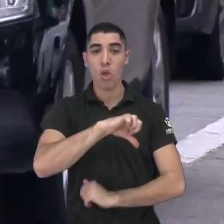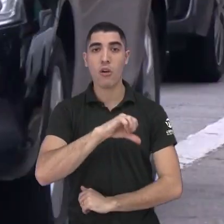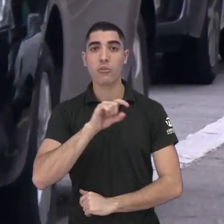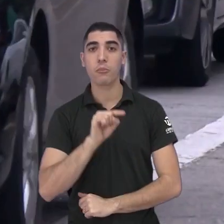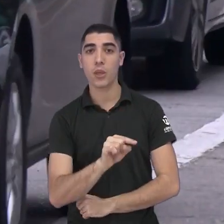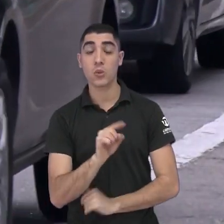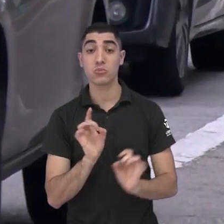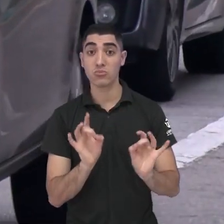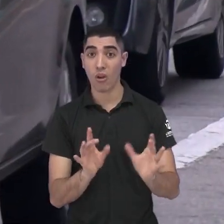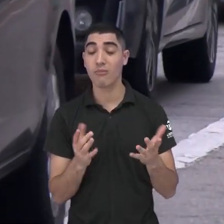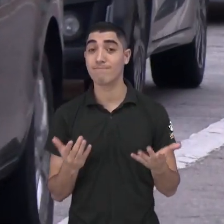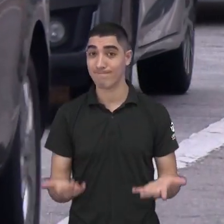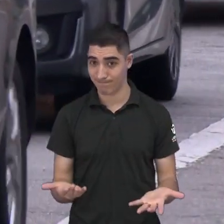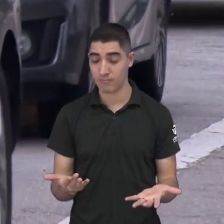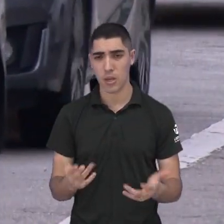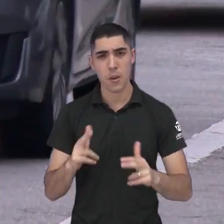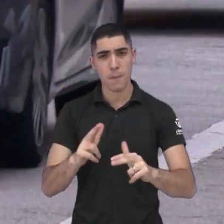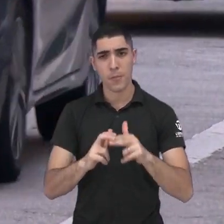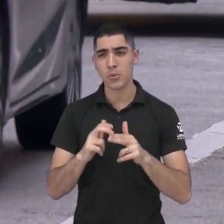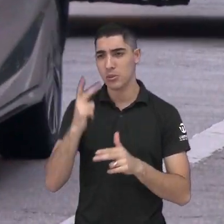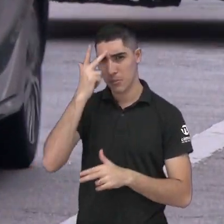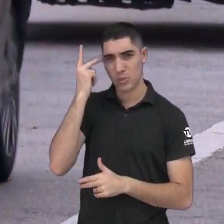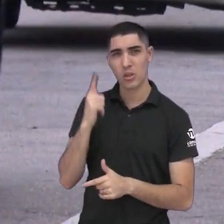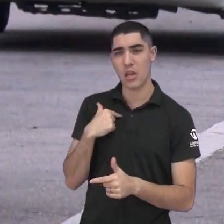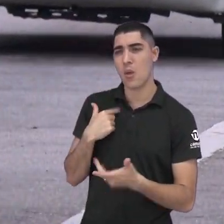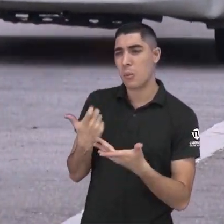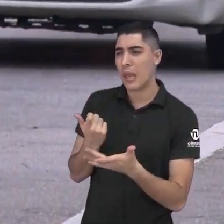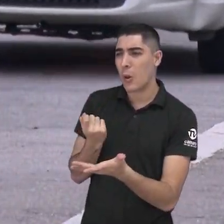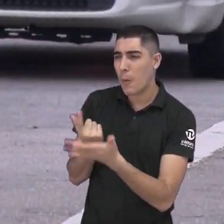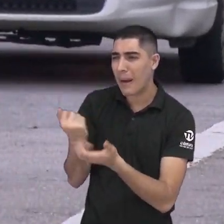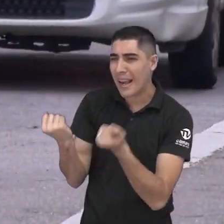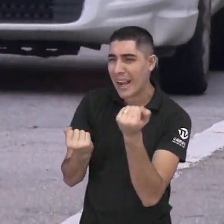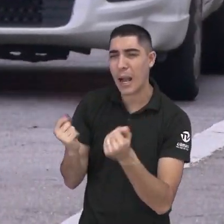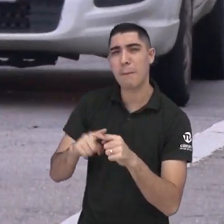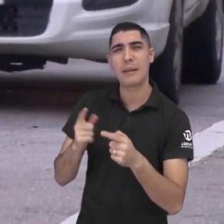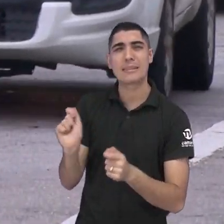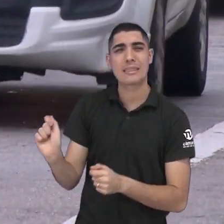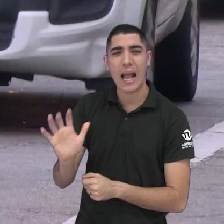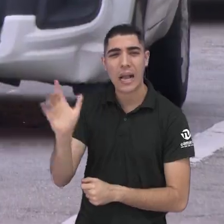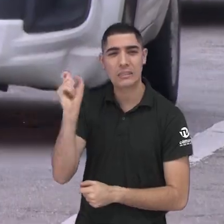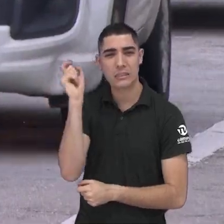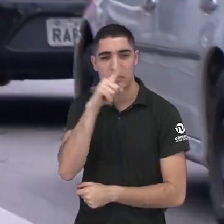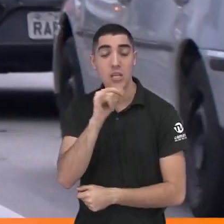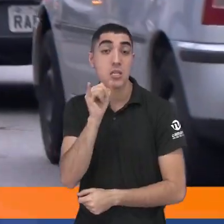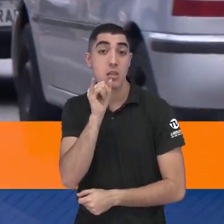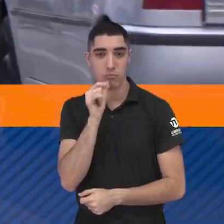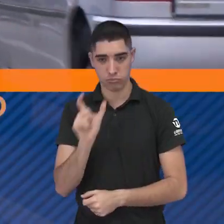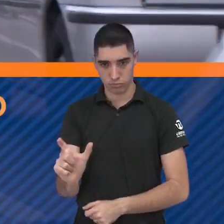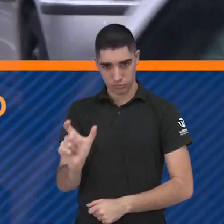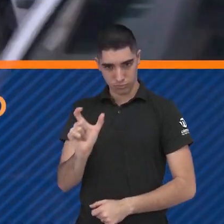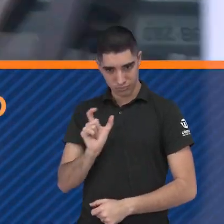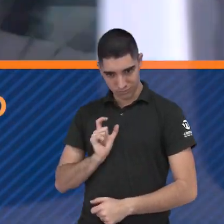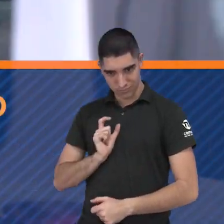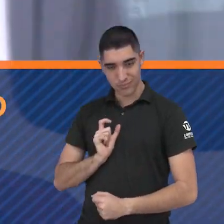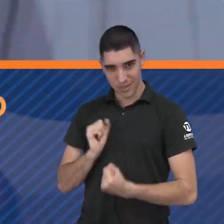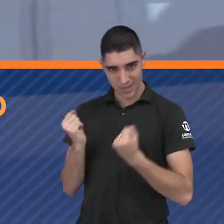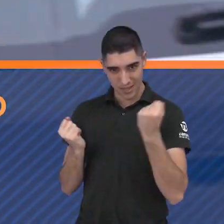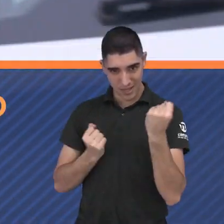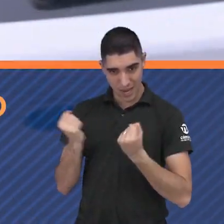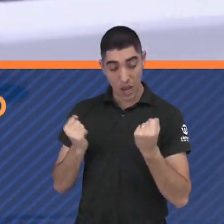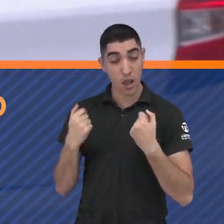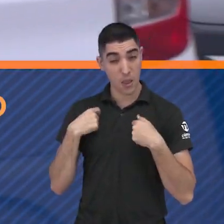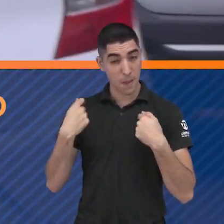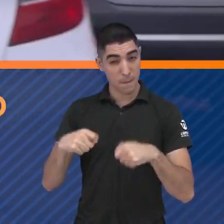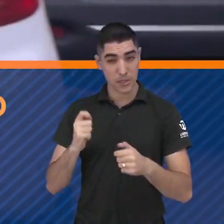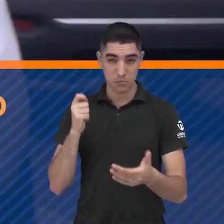9.408. Os custos para se habilitar e comprar e manter um veículo também são determinantes. Para conseguir a carteira de